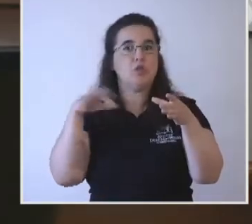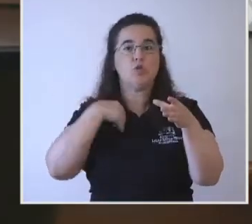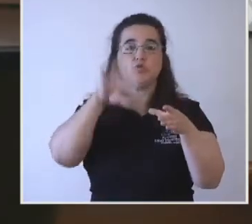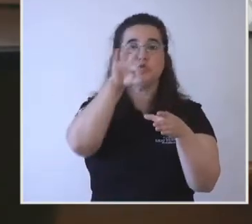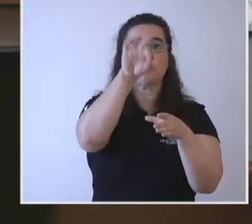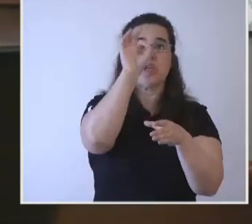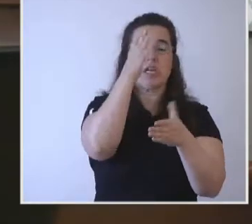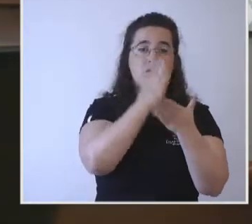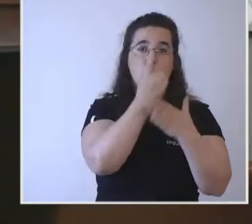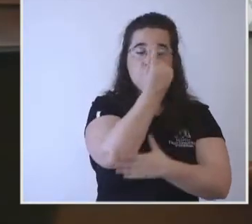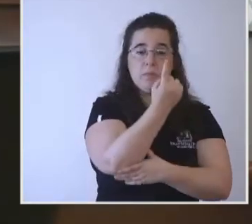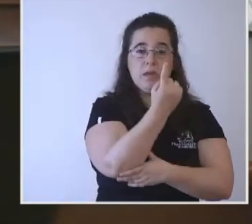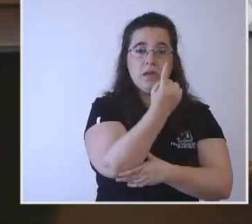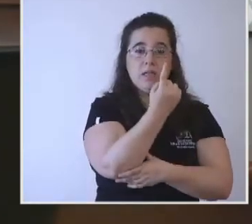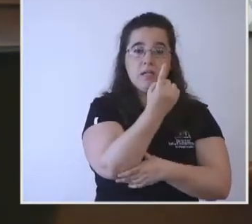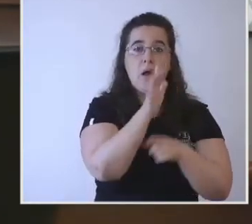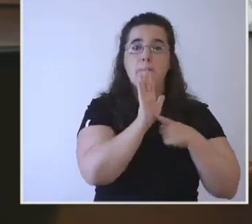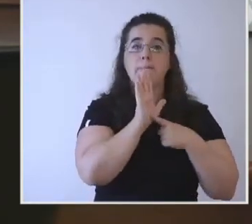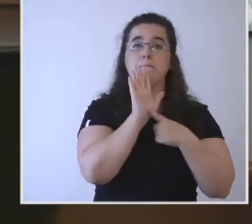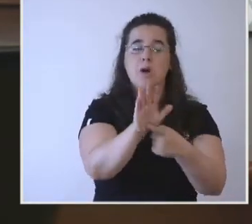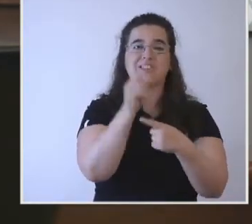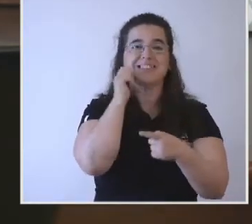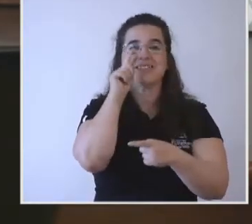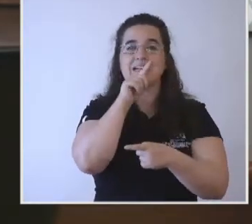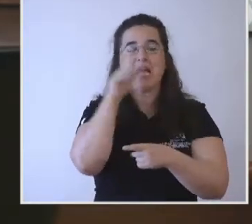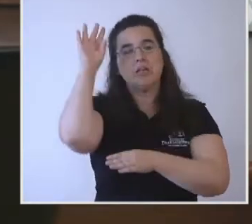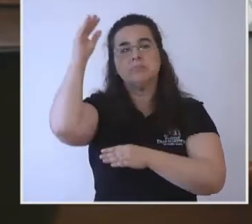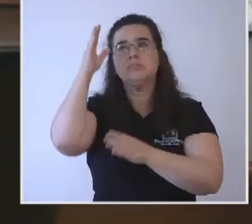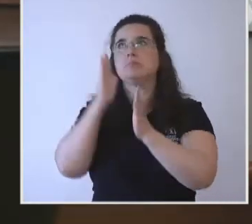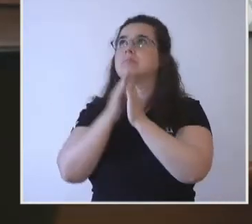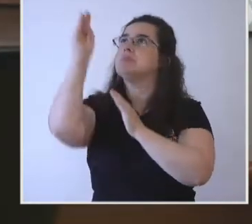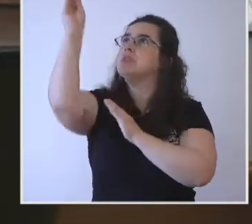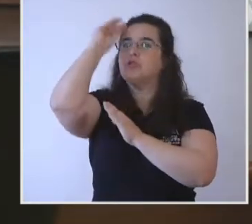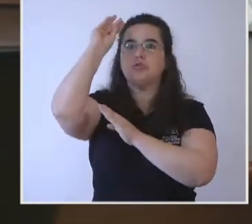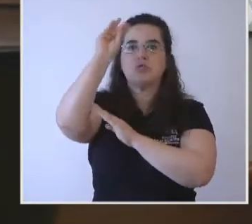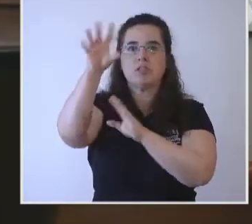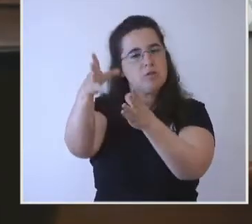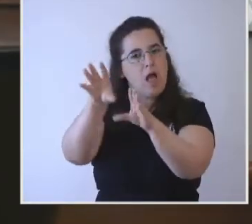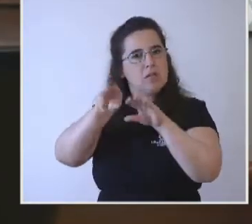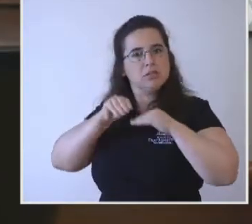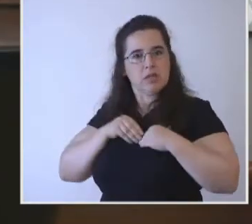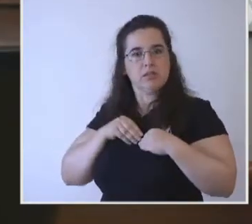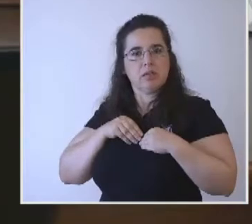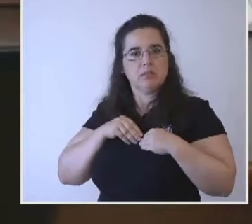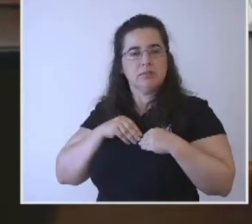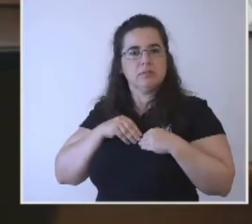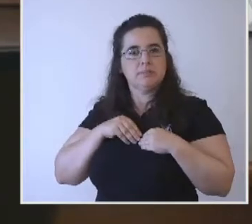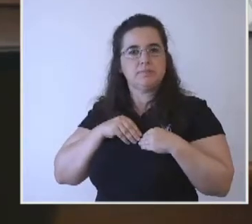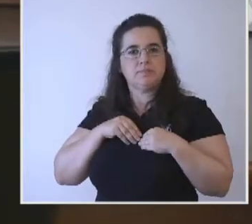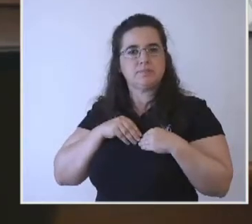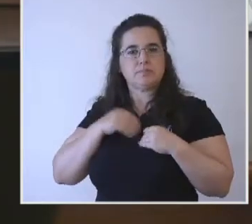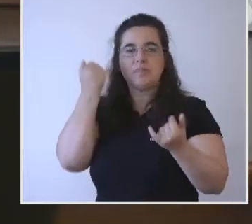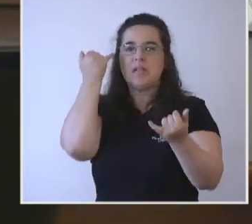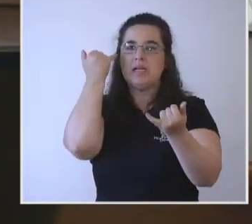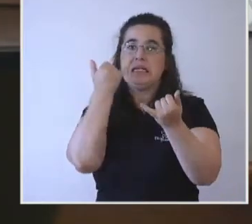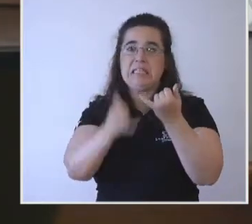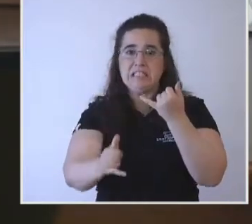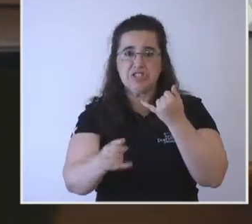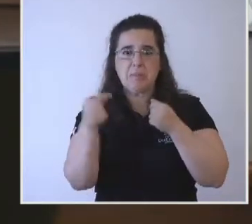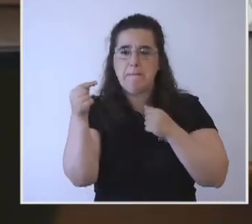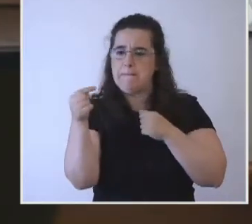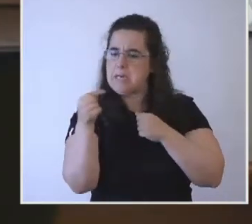realmente aqueles que seguem o conselho dado por Deus têm menor risco numa série